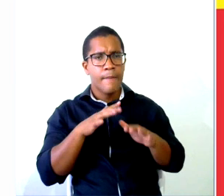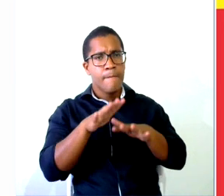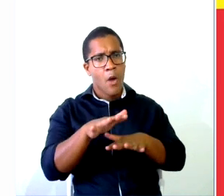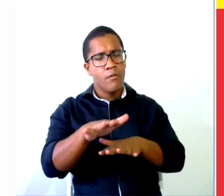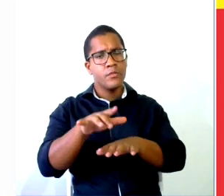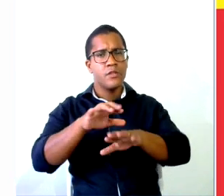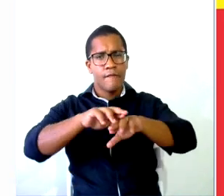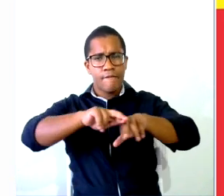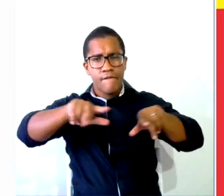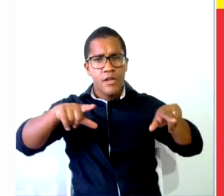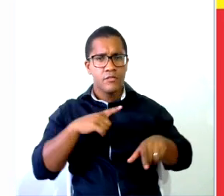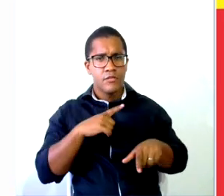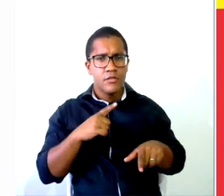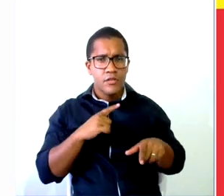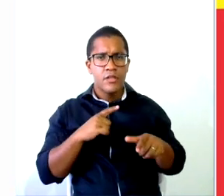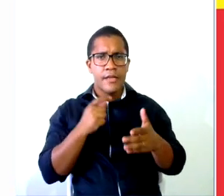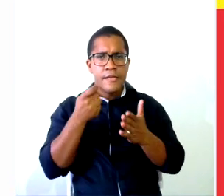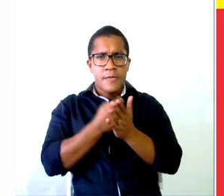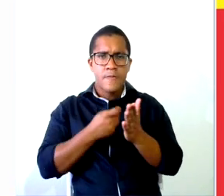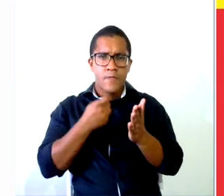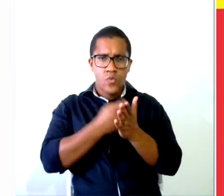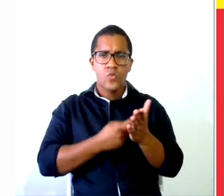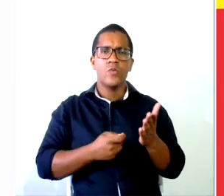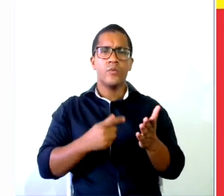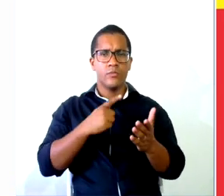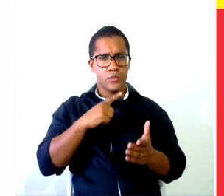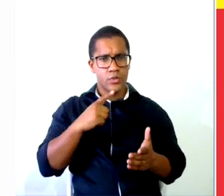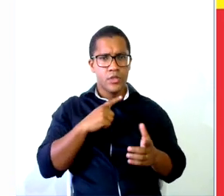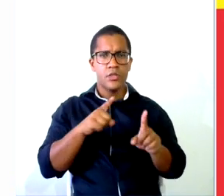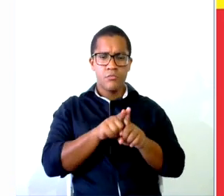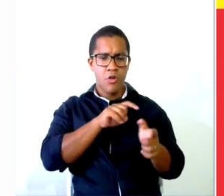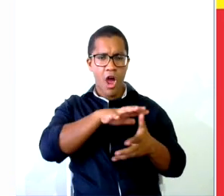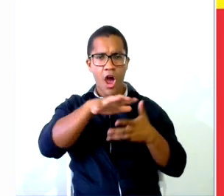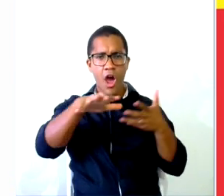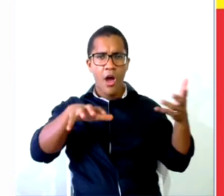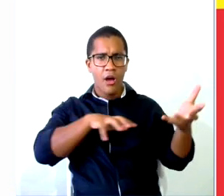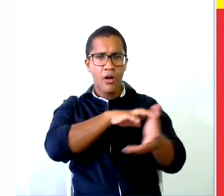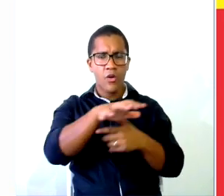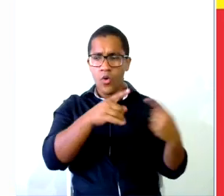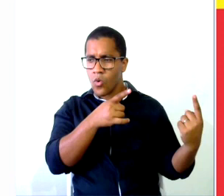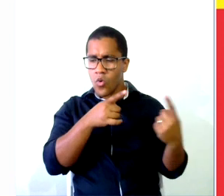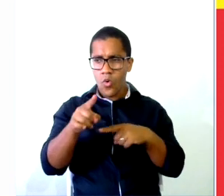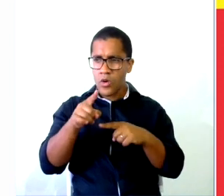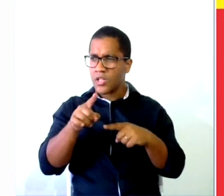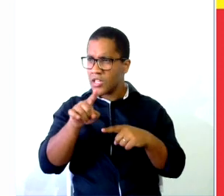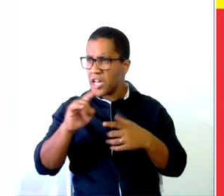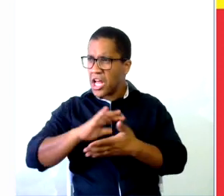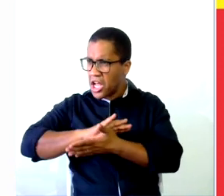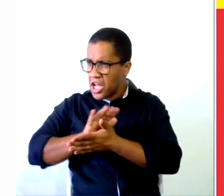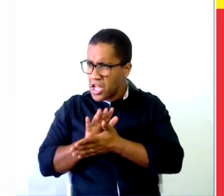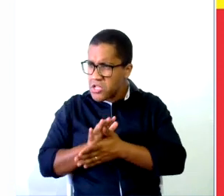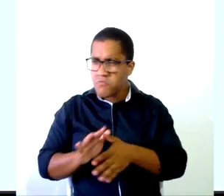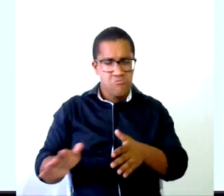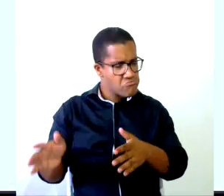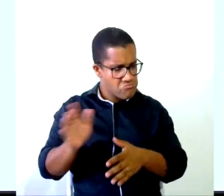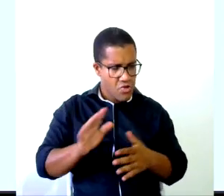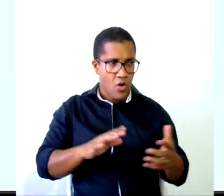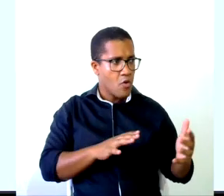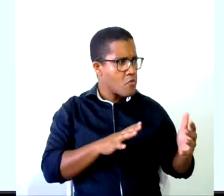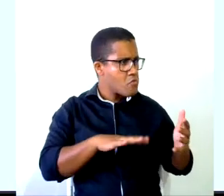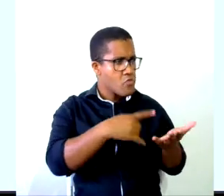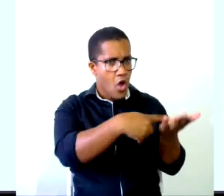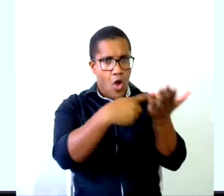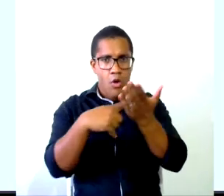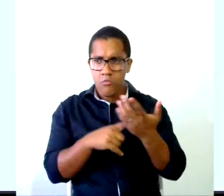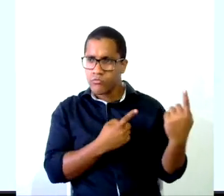representar movimentos, né, de resistência e revoltas contra opressões. Aí vem um